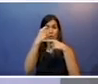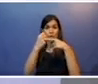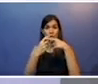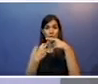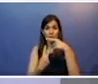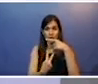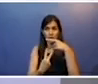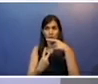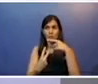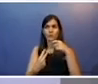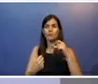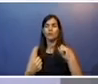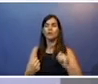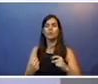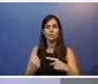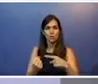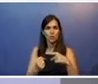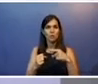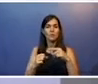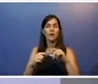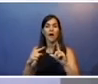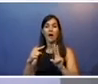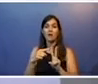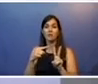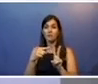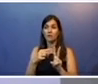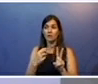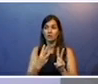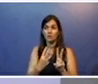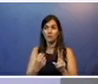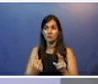2. Divisão entre frações.